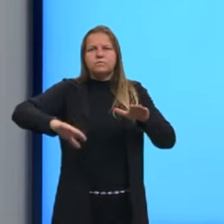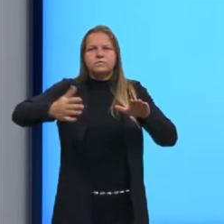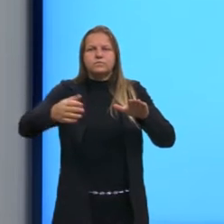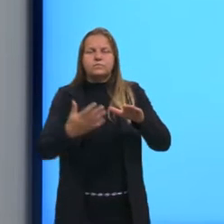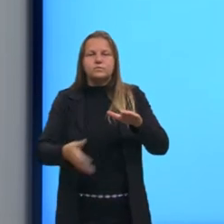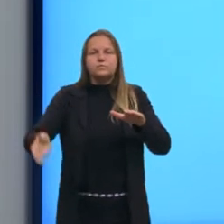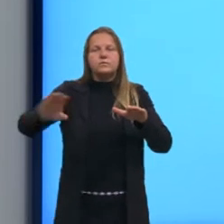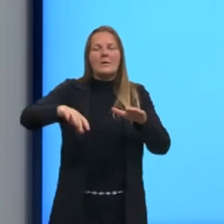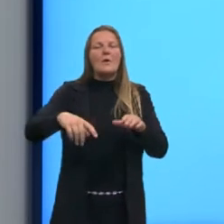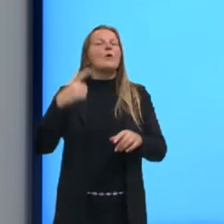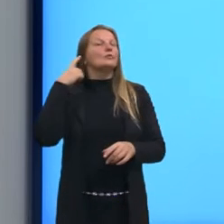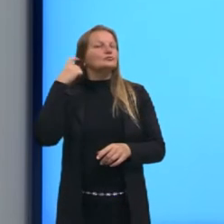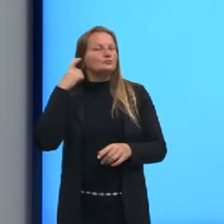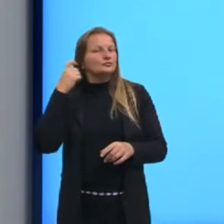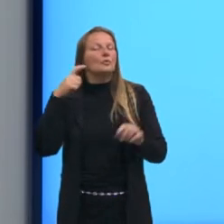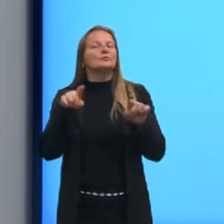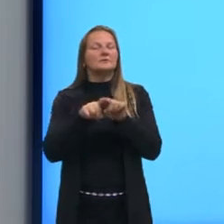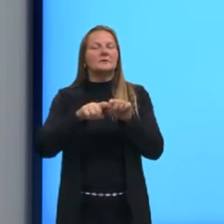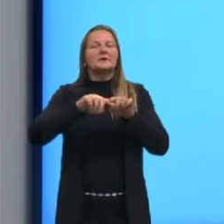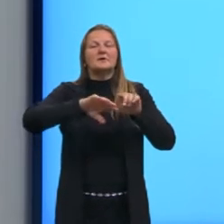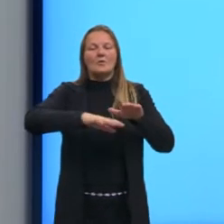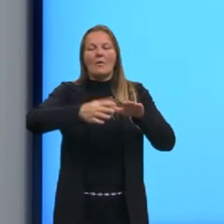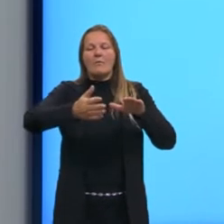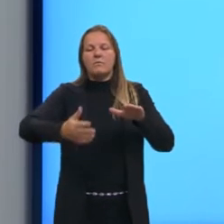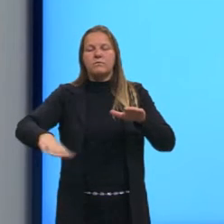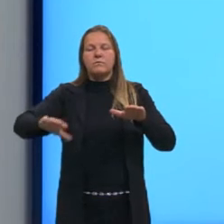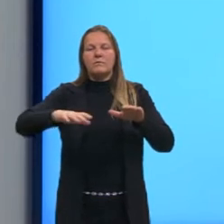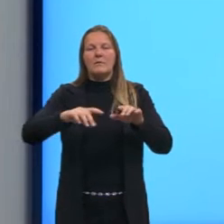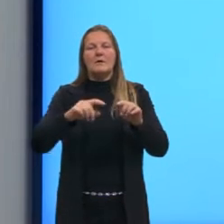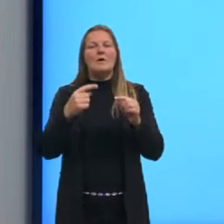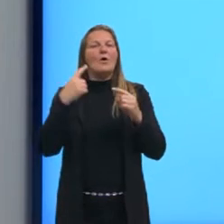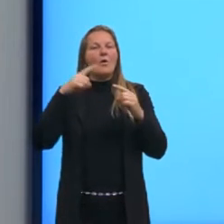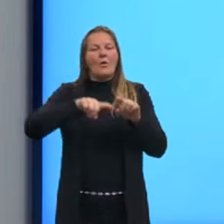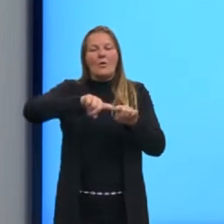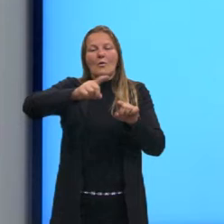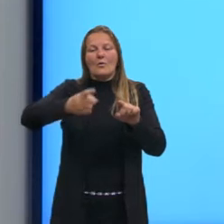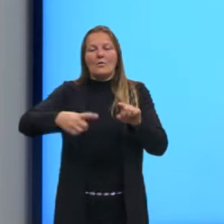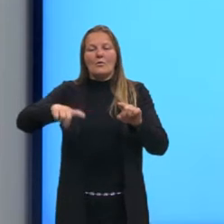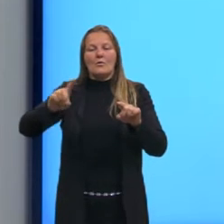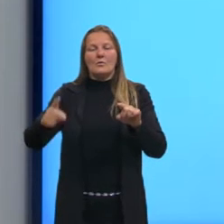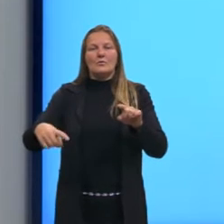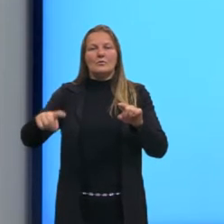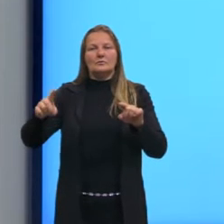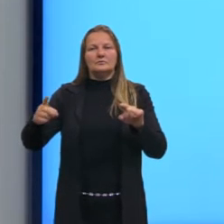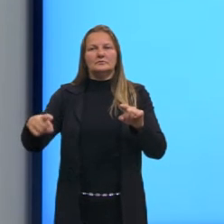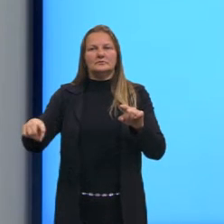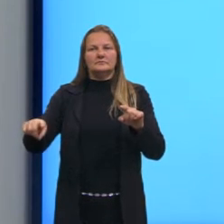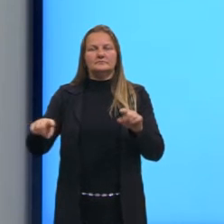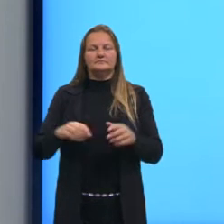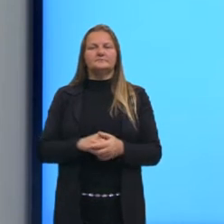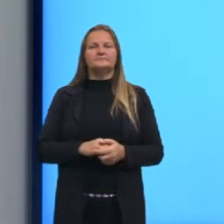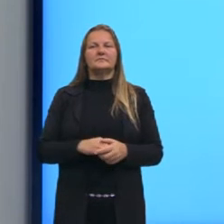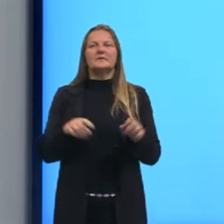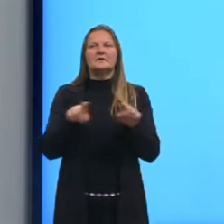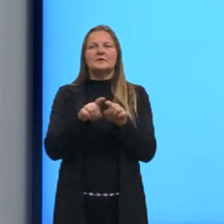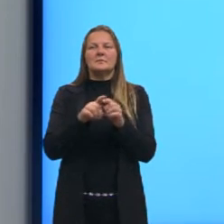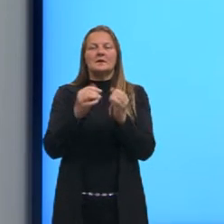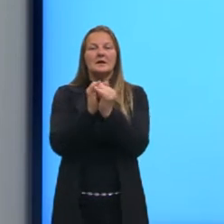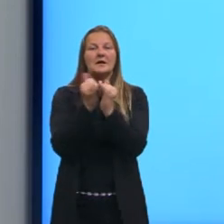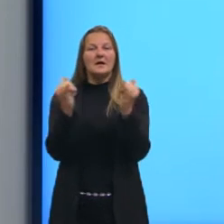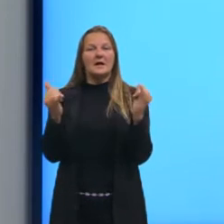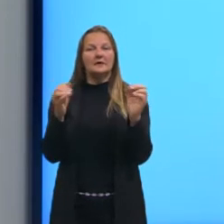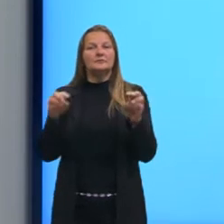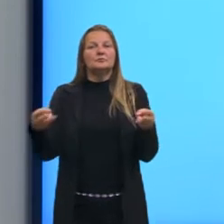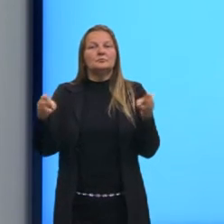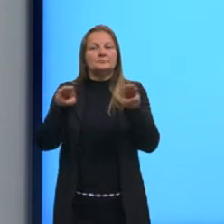som, ele é considerado então uma onda mecânica do tipo longitudinal, tá? E nas ondas